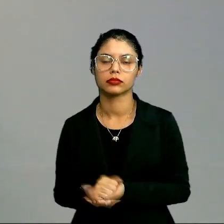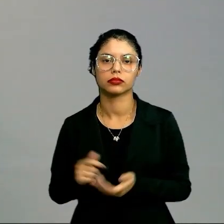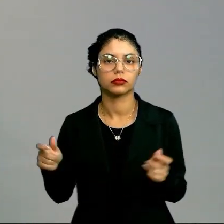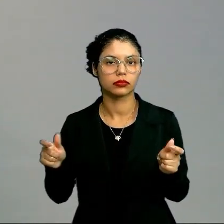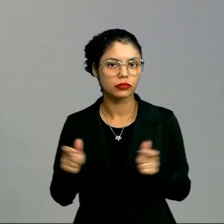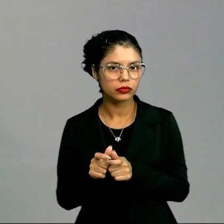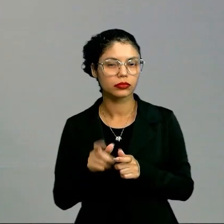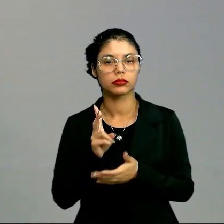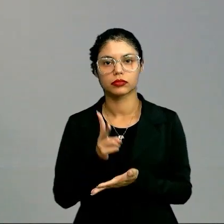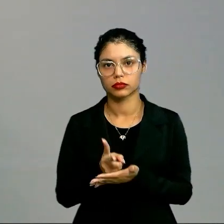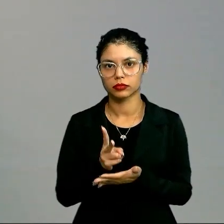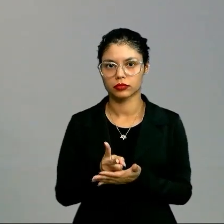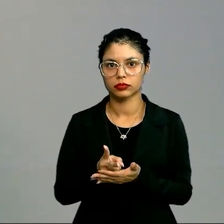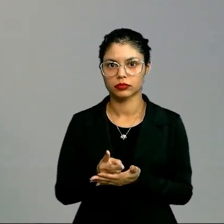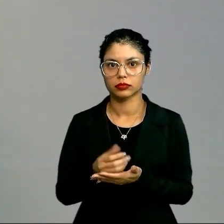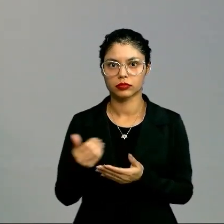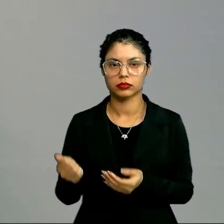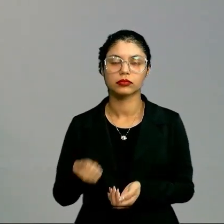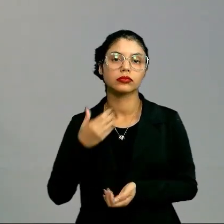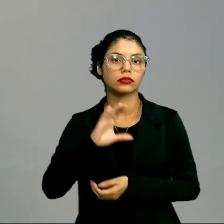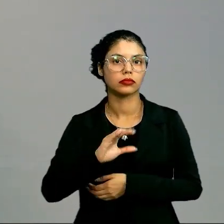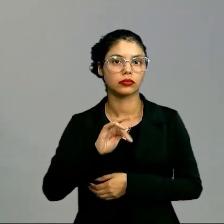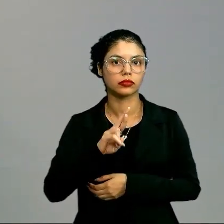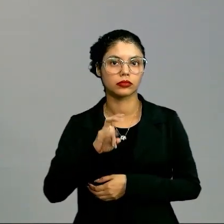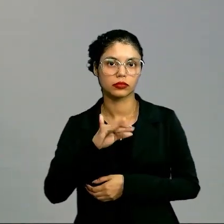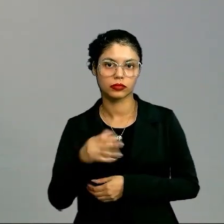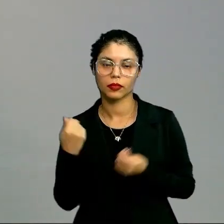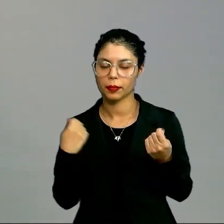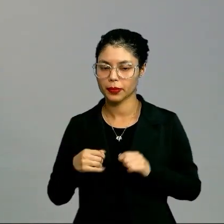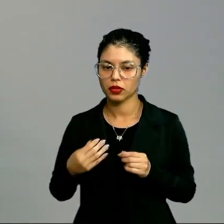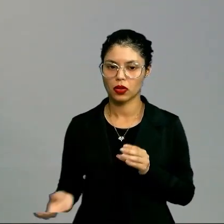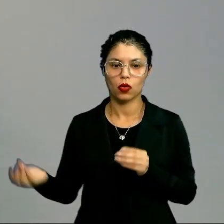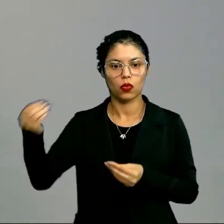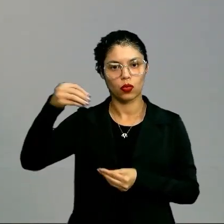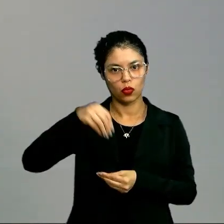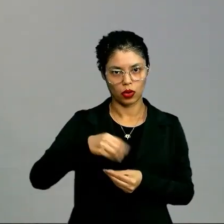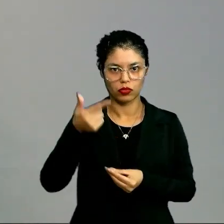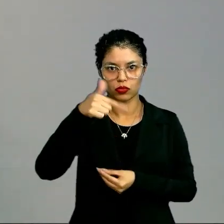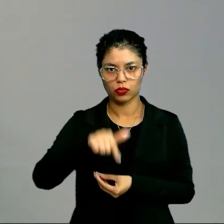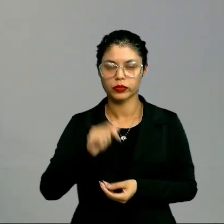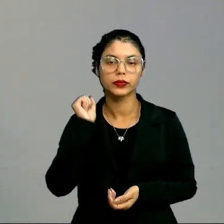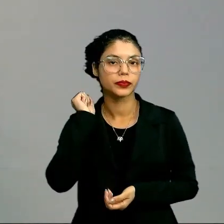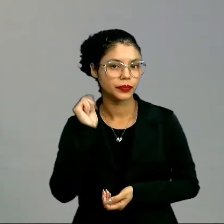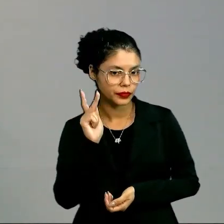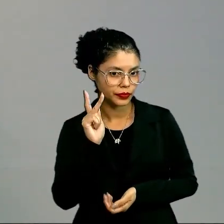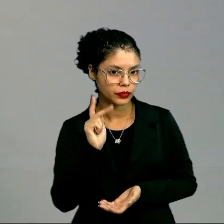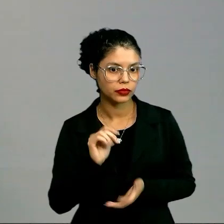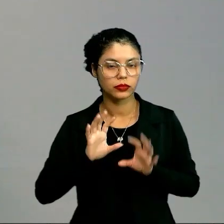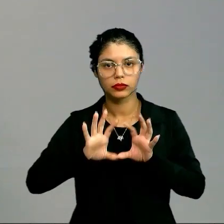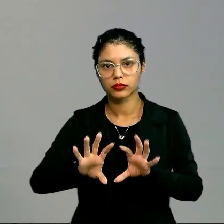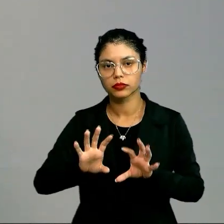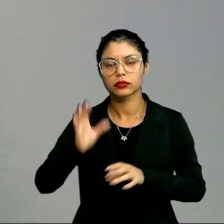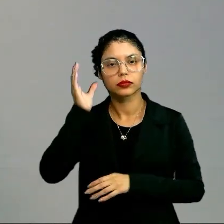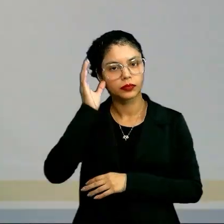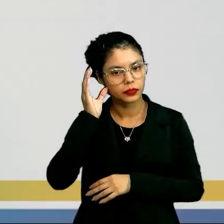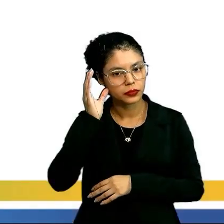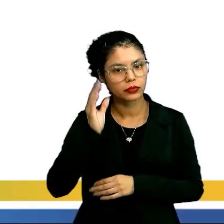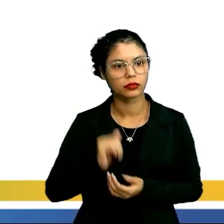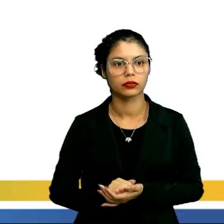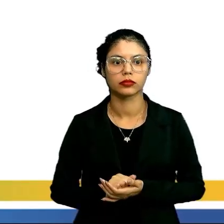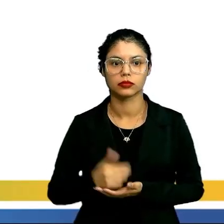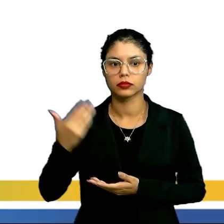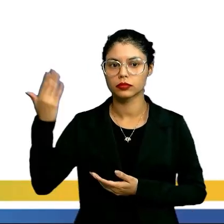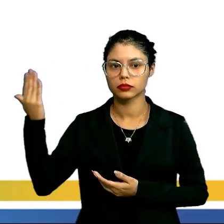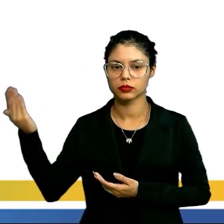diminuição, é sempre reposição. Se você retira, você vai ter que repor. Perfeito? Assim funciona a concentração. Olha